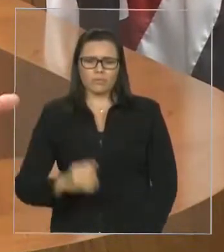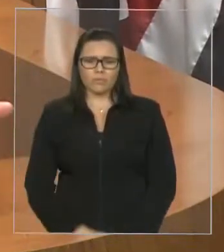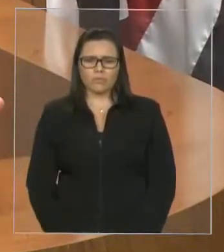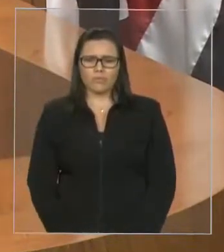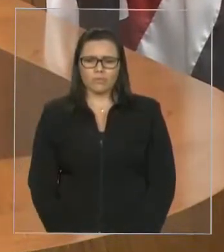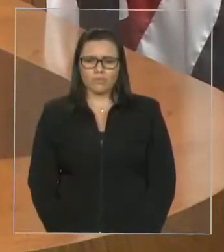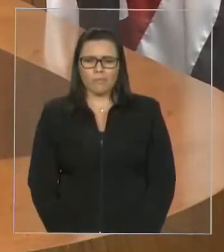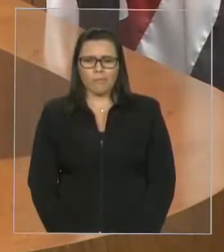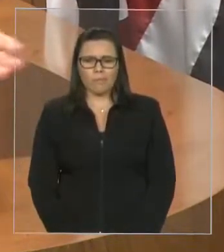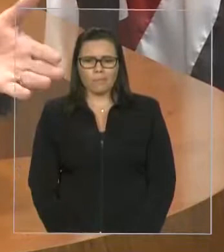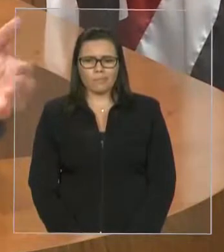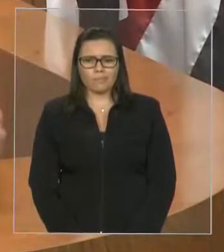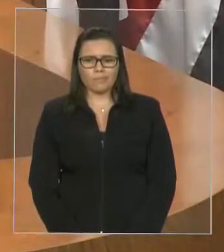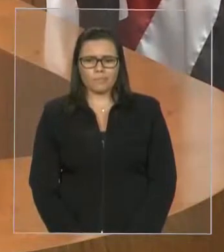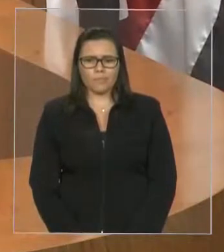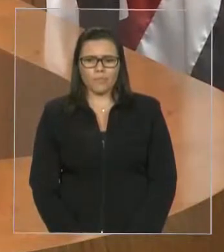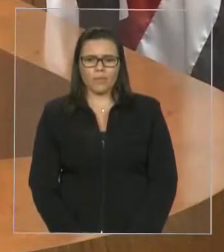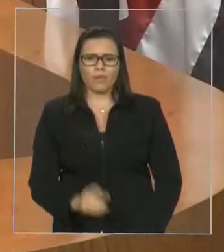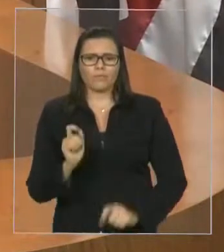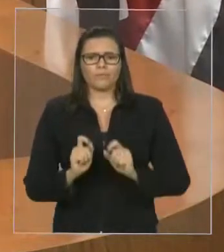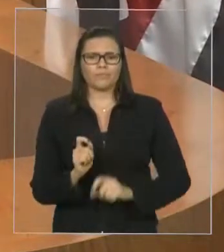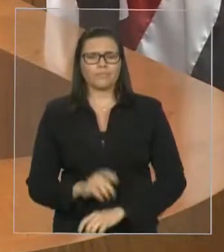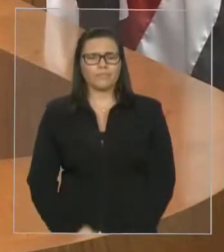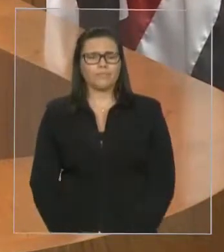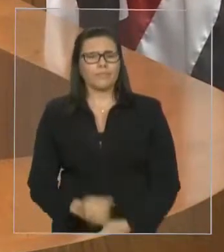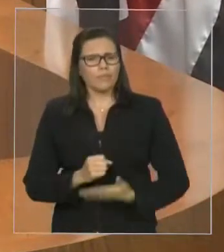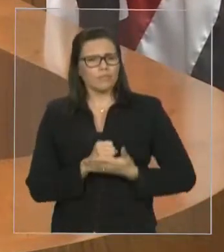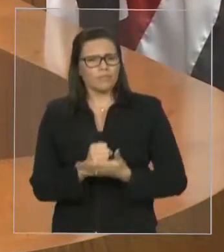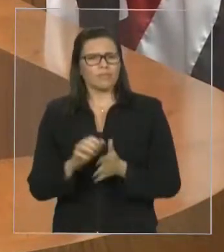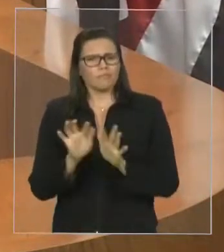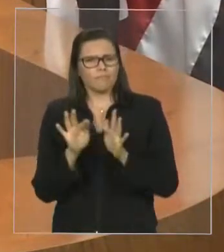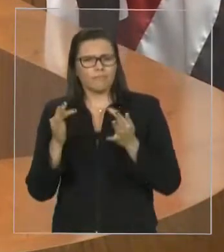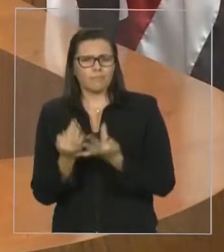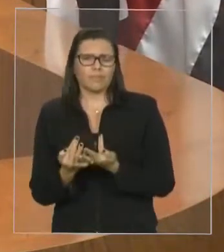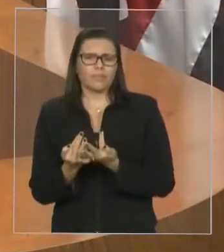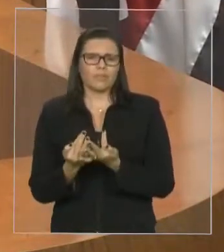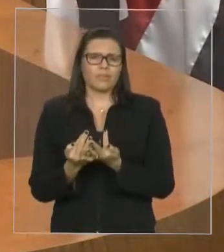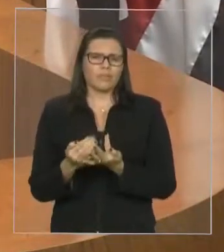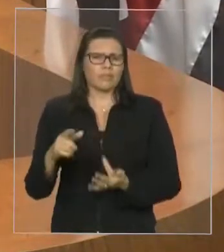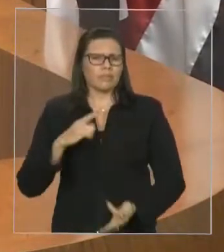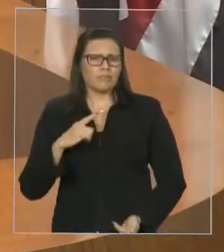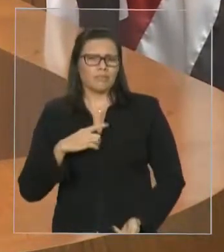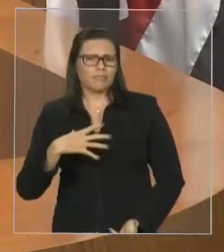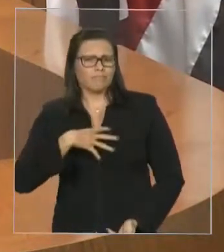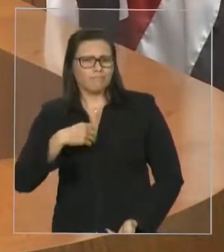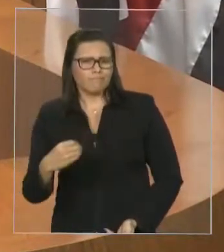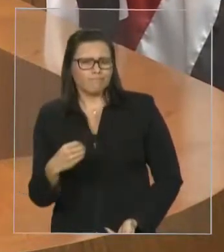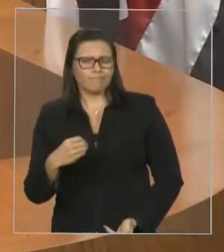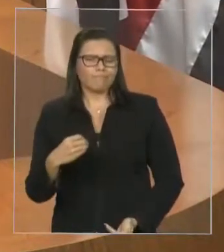quem recorrer, no caso das famílias que não têm condições de pagar um tratamento. Então,